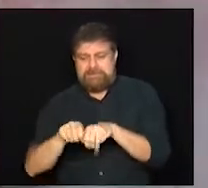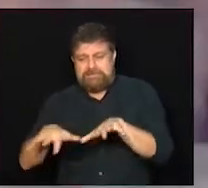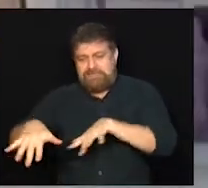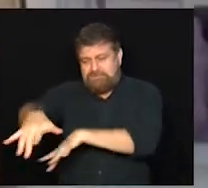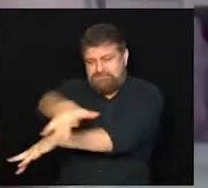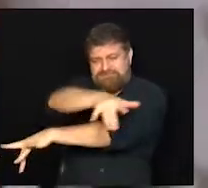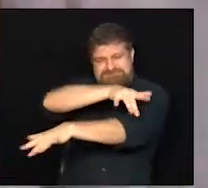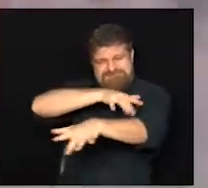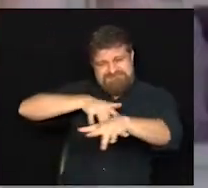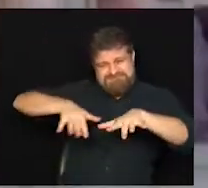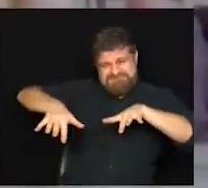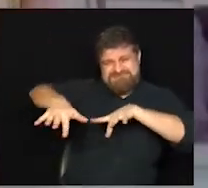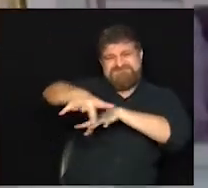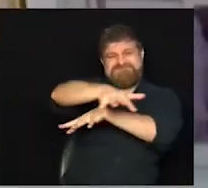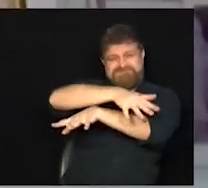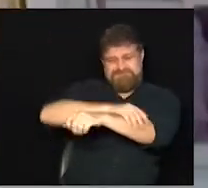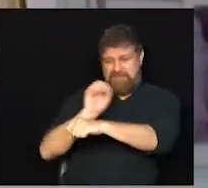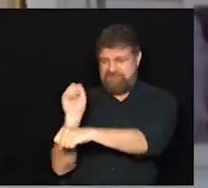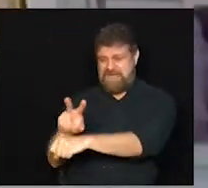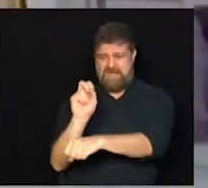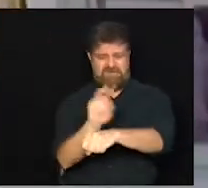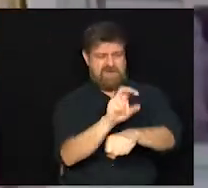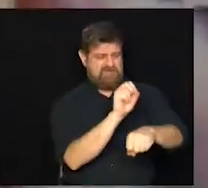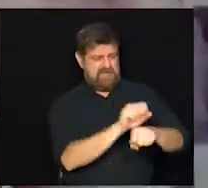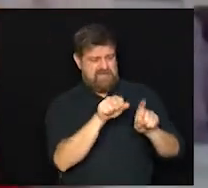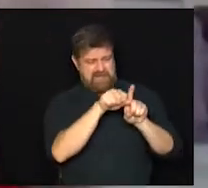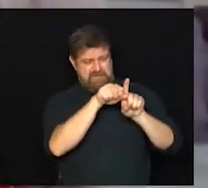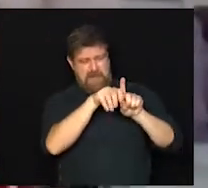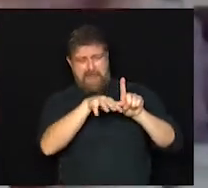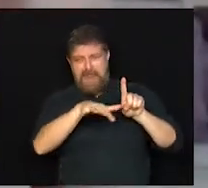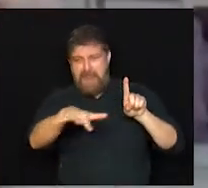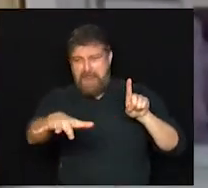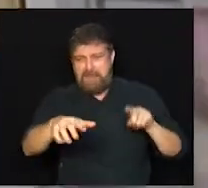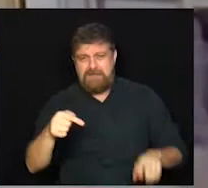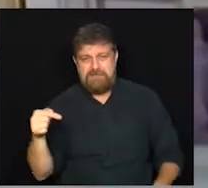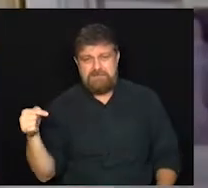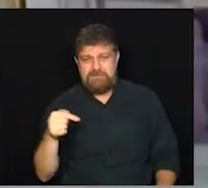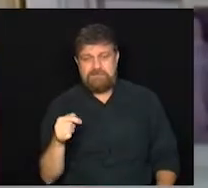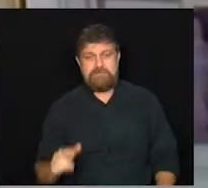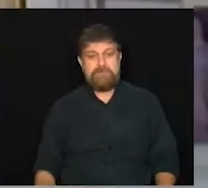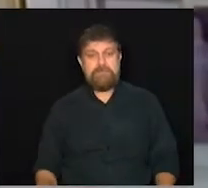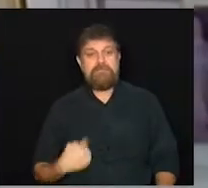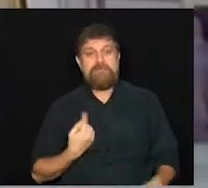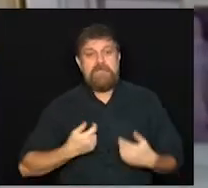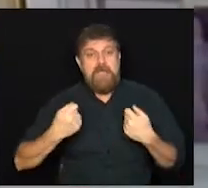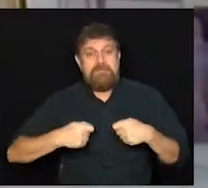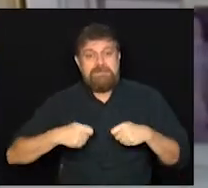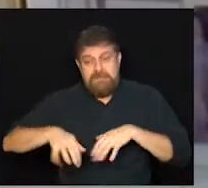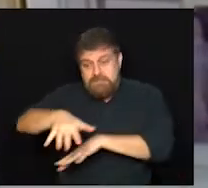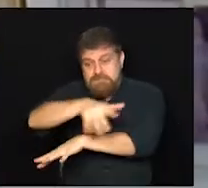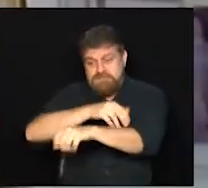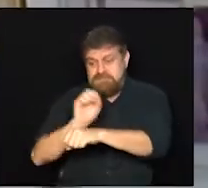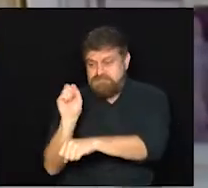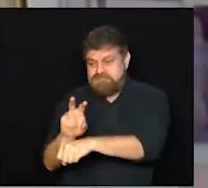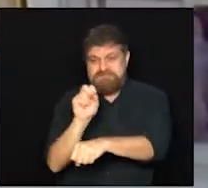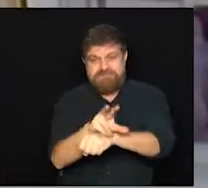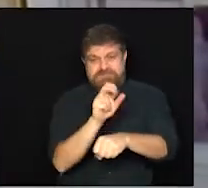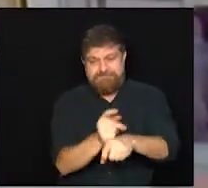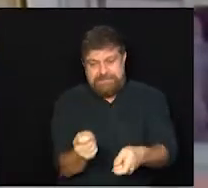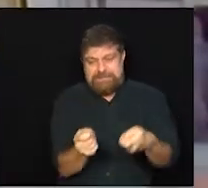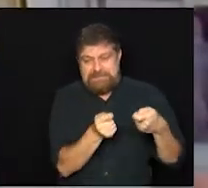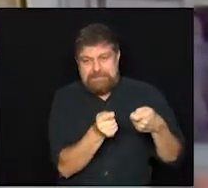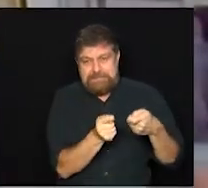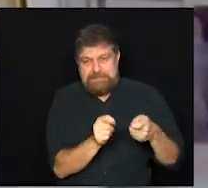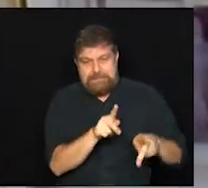ainda está circulando demais. Então, a não circulação do vírus, o que a gente precisa é que não tenha circulação do vírus, ou porque está